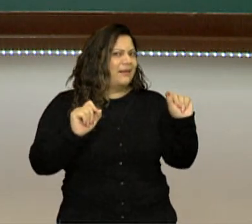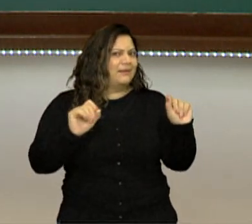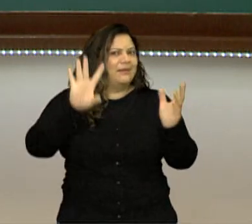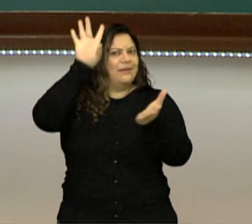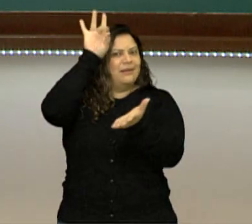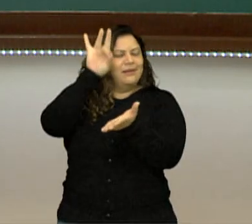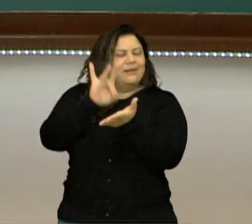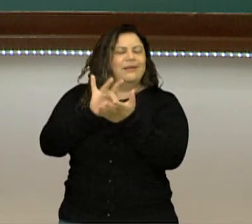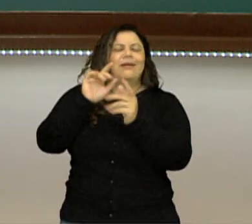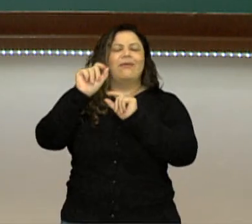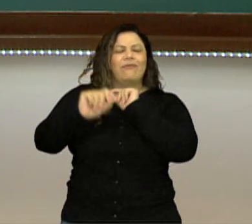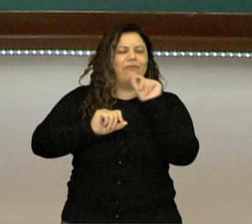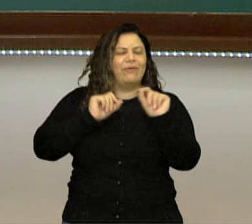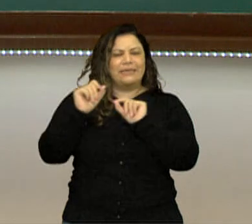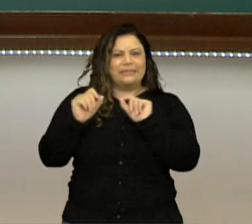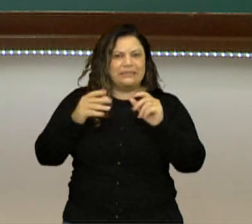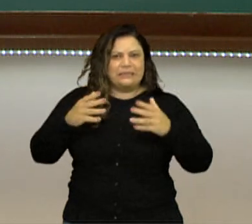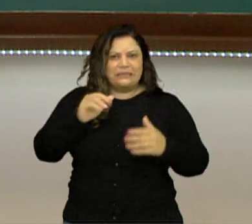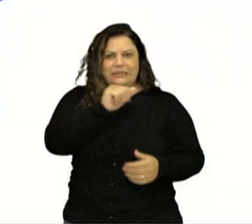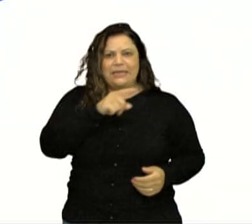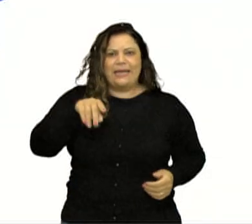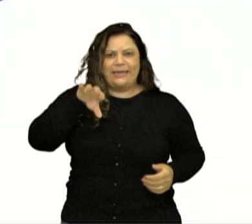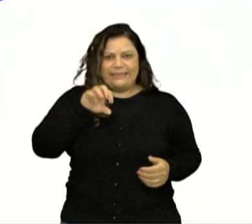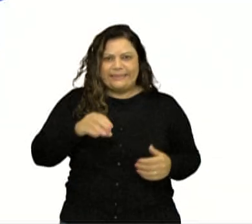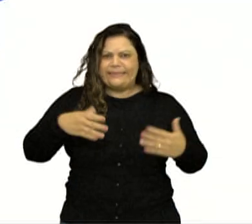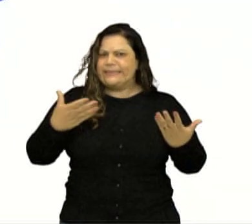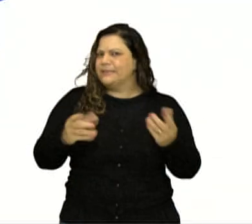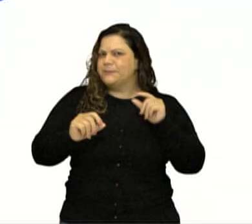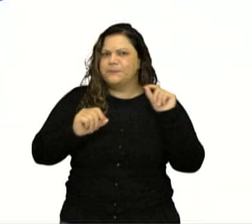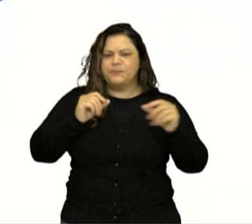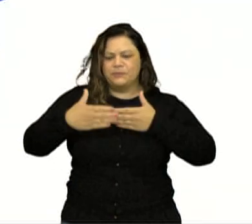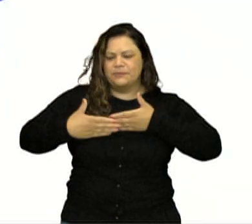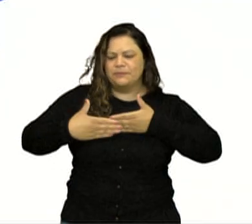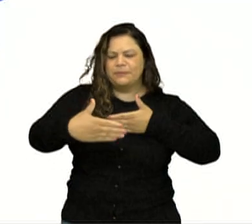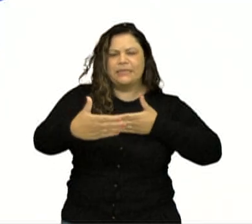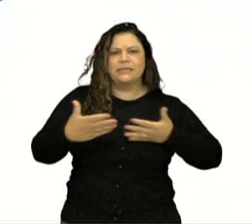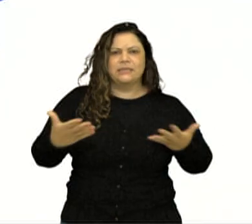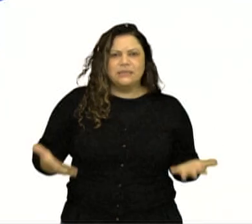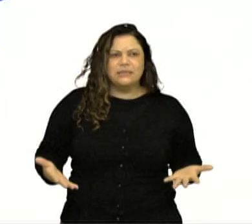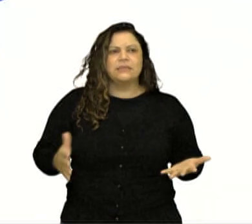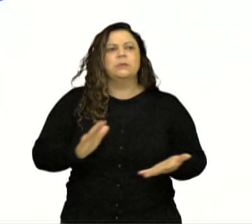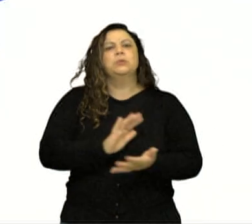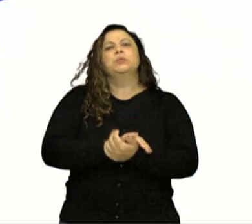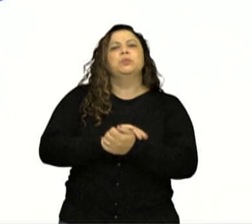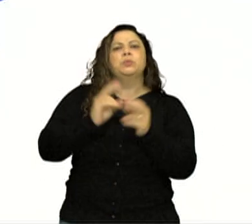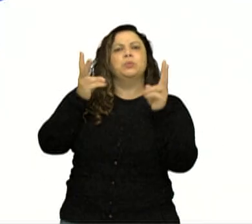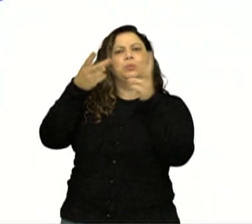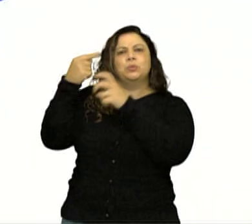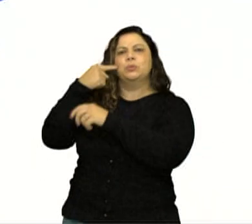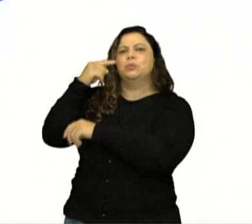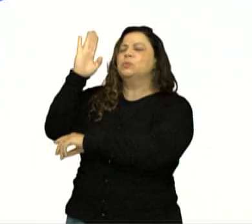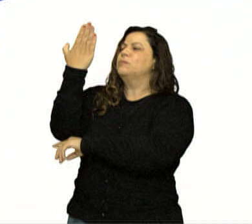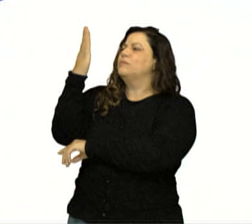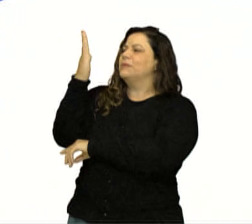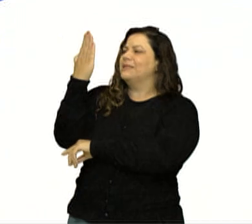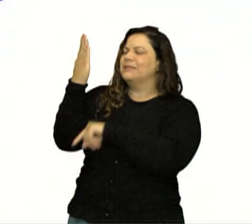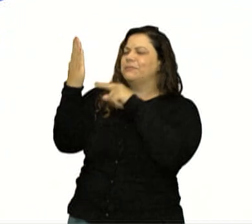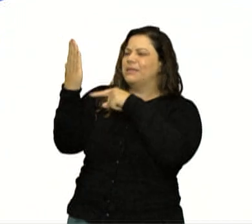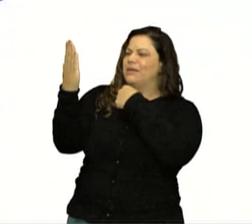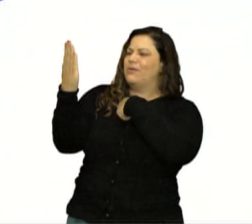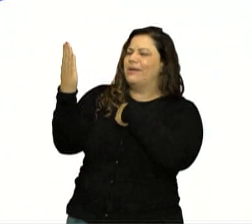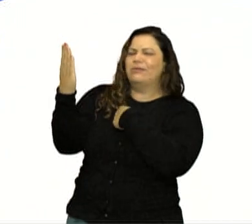realizando essas ações e quem está sofrendo essas ações, não é? Olha só, vamos pegar aqui, olhar-se no espelho.